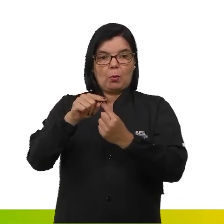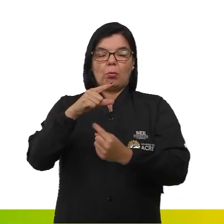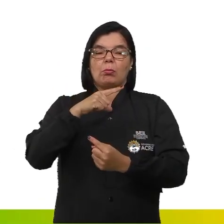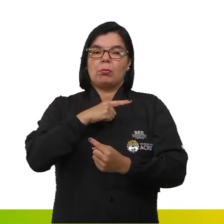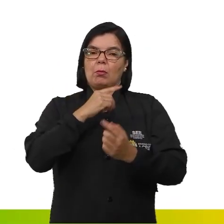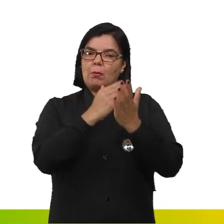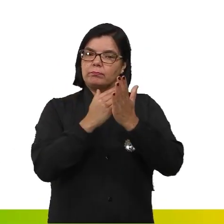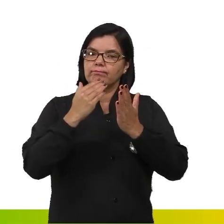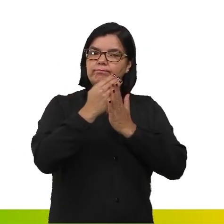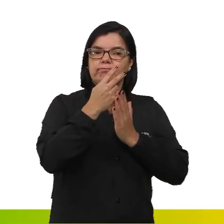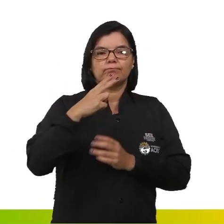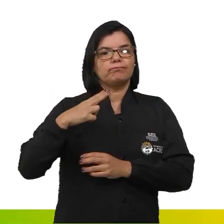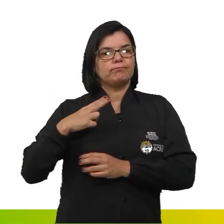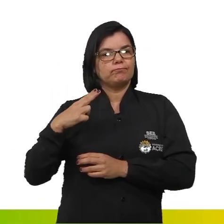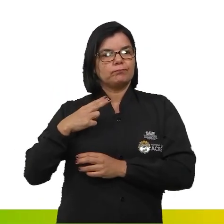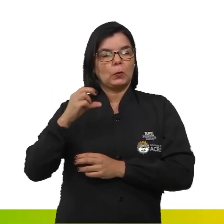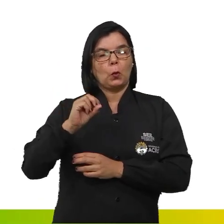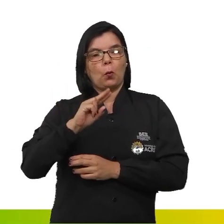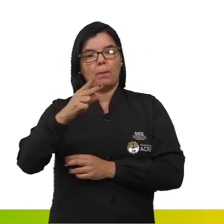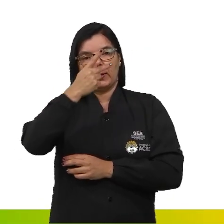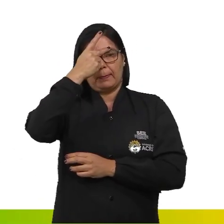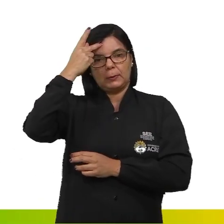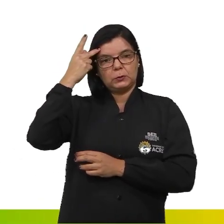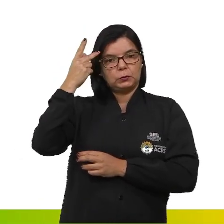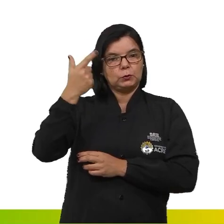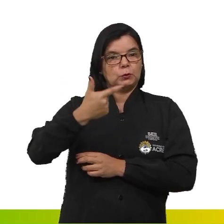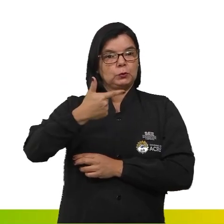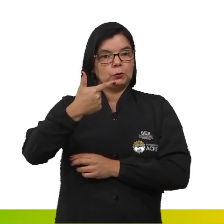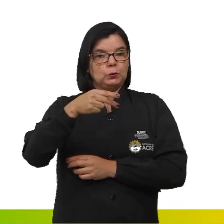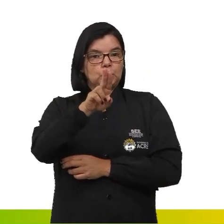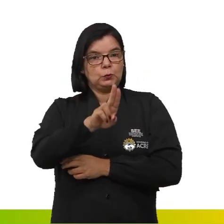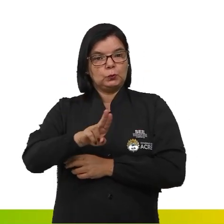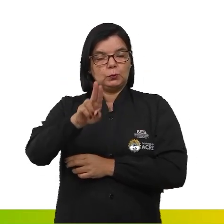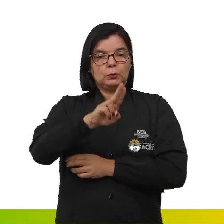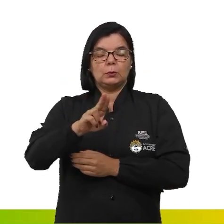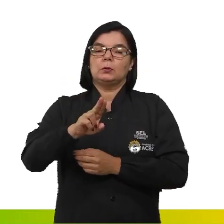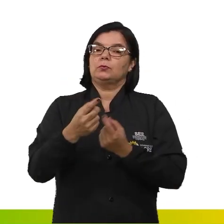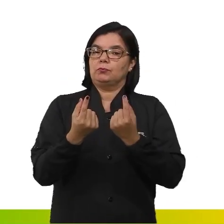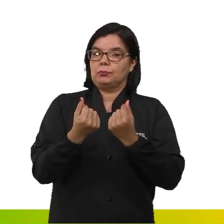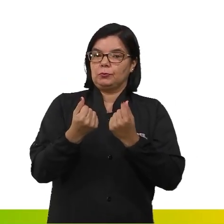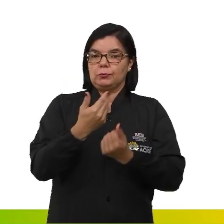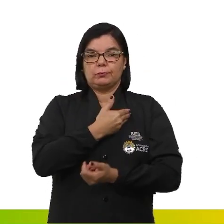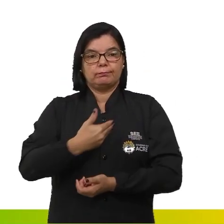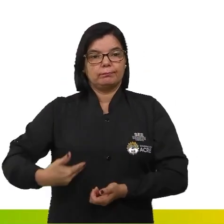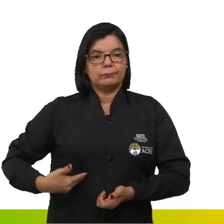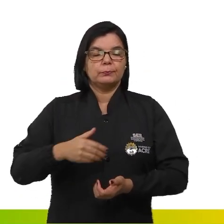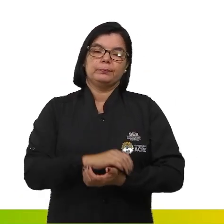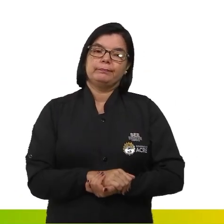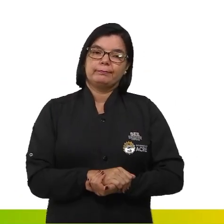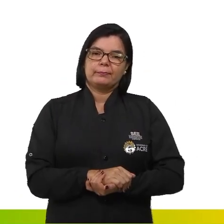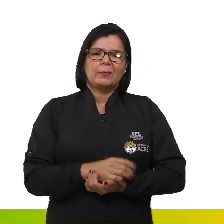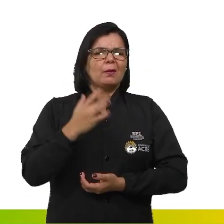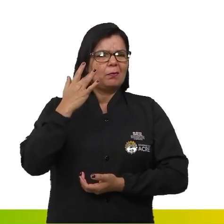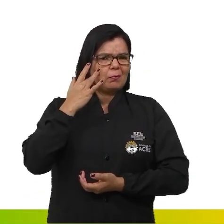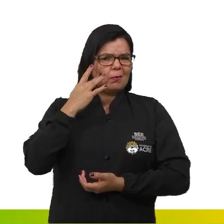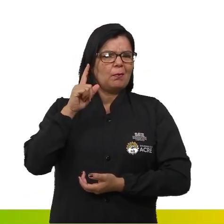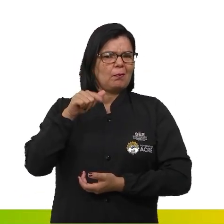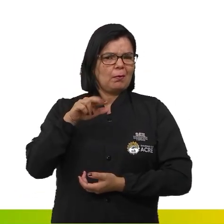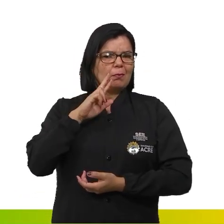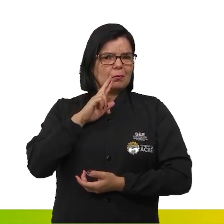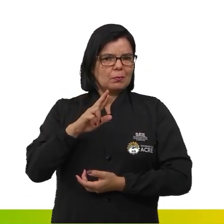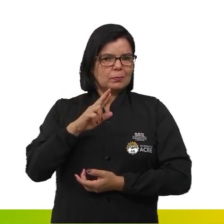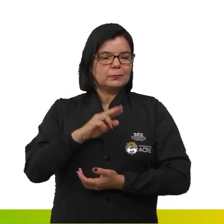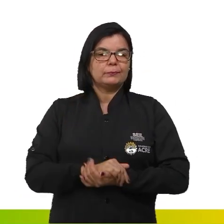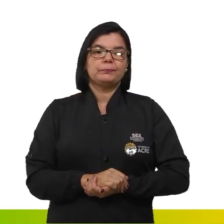obter vantagens pessoais ou para terceiros, utilizando recursos públicos. Então, será essa a